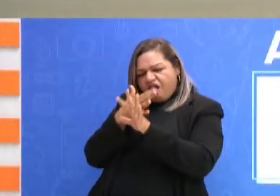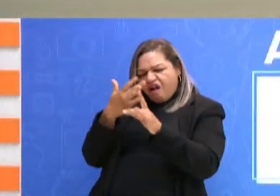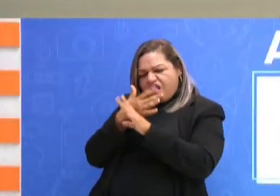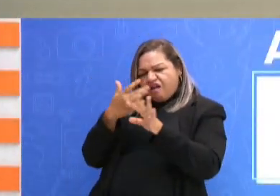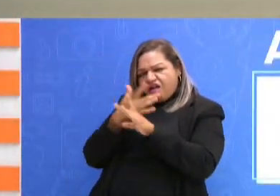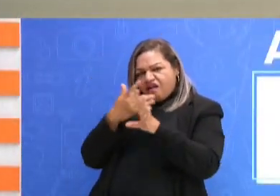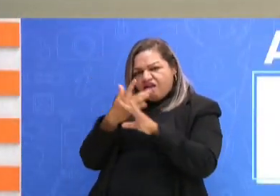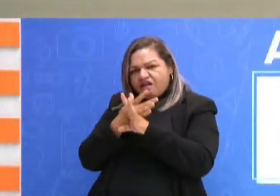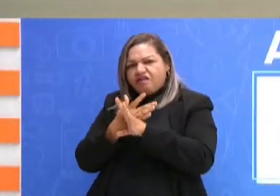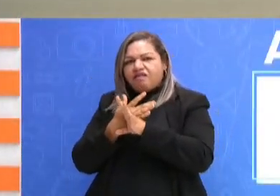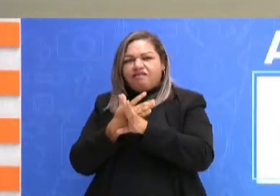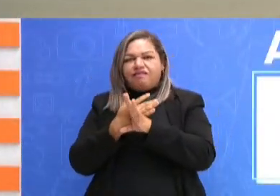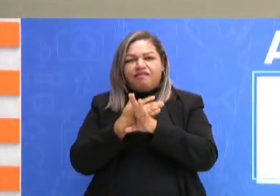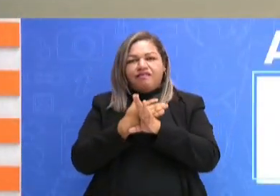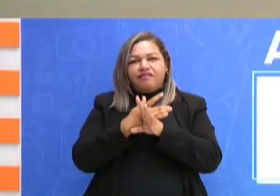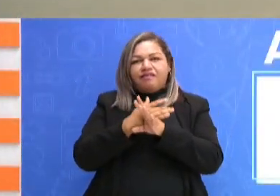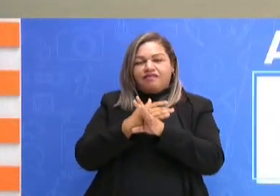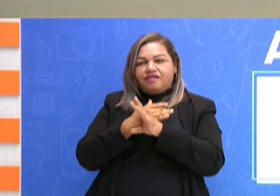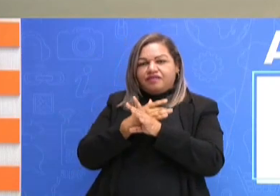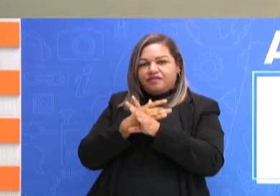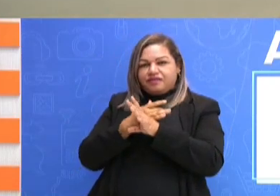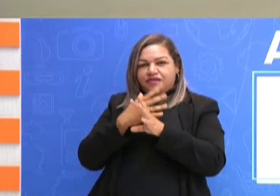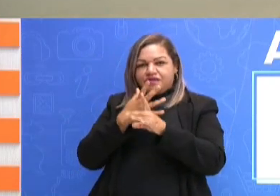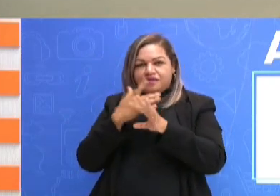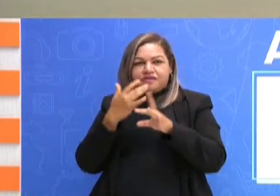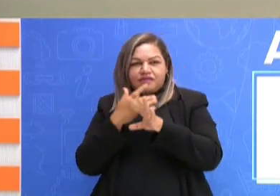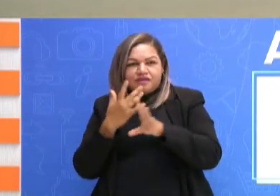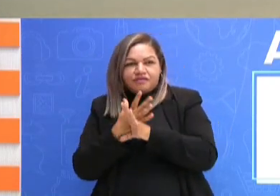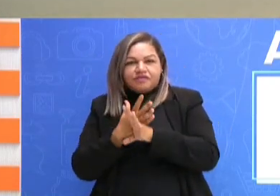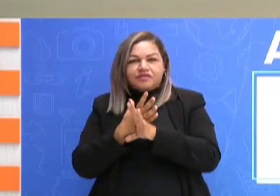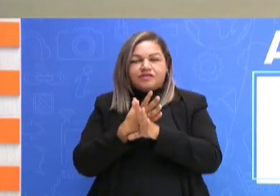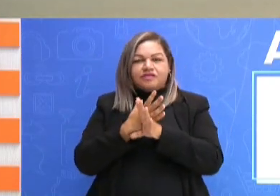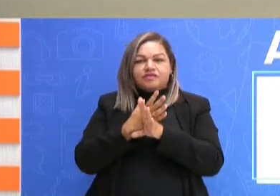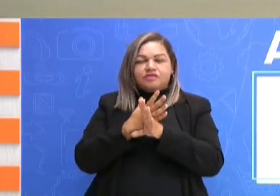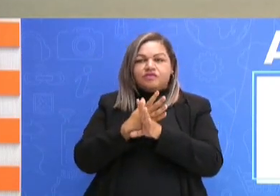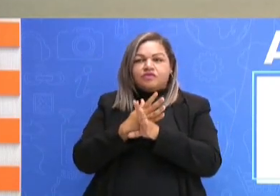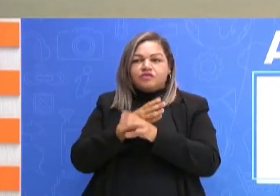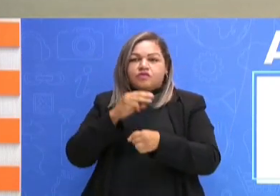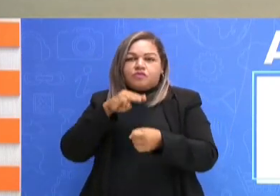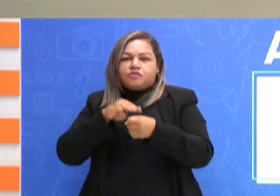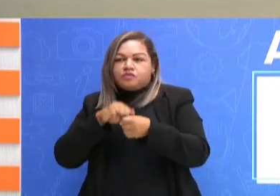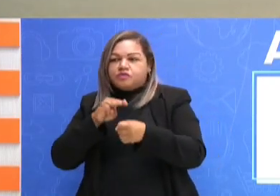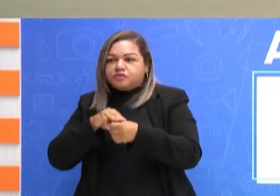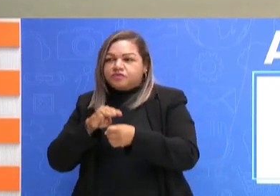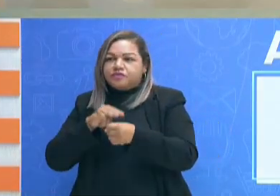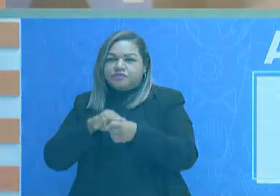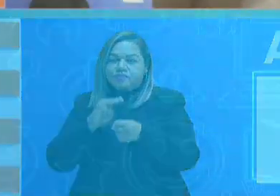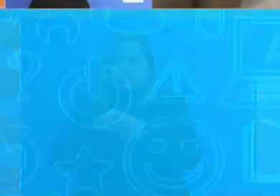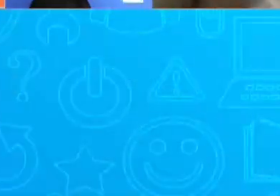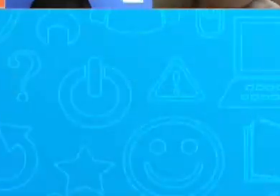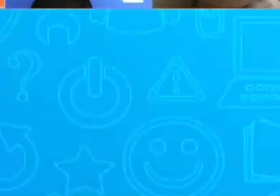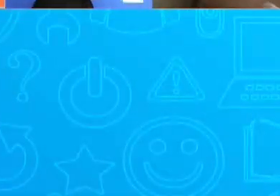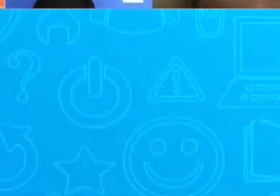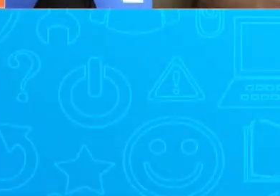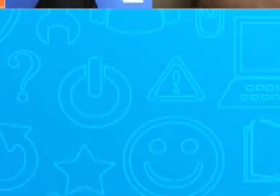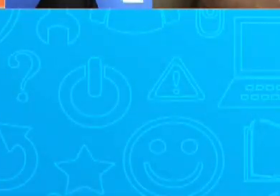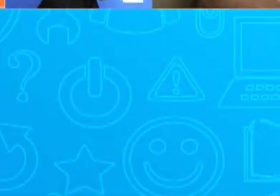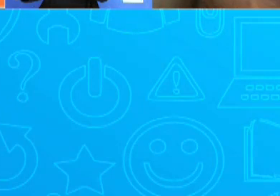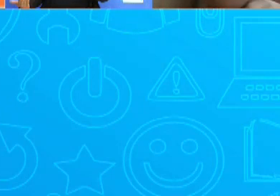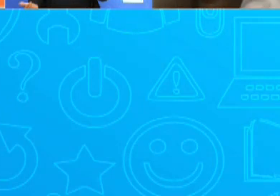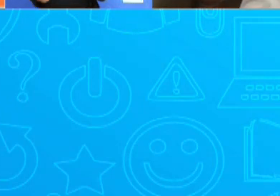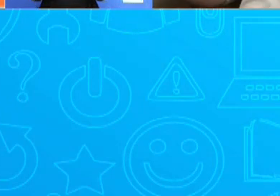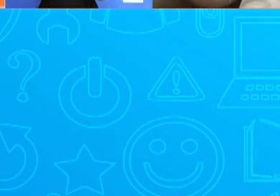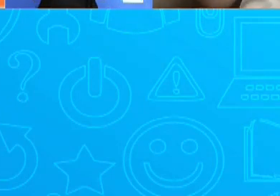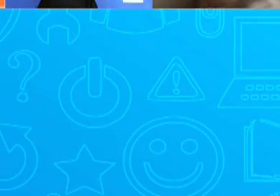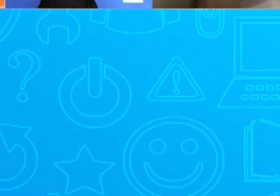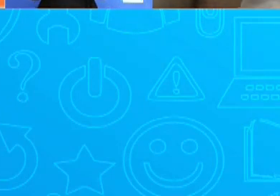aglomerações, evitando esse contato direto. O momento é disso. O município que a gente está trabalhando em todos os aspectos para diminuir essa